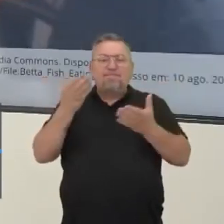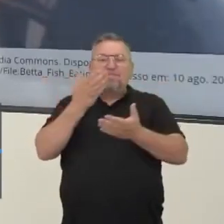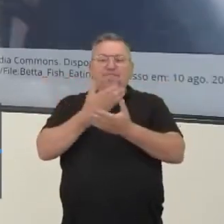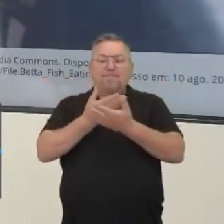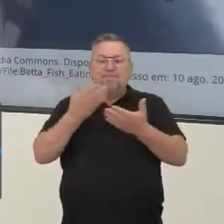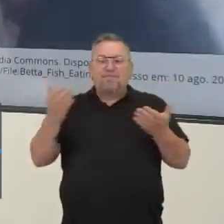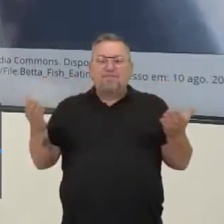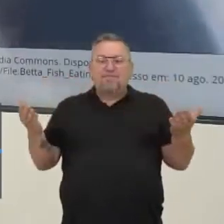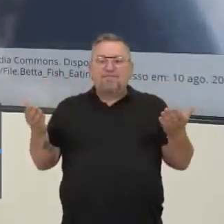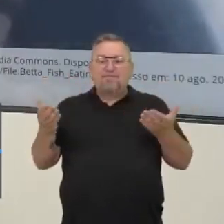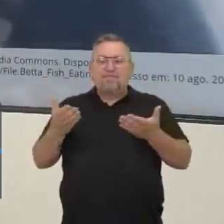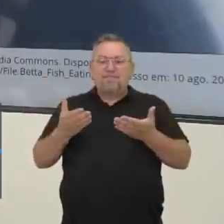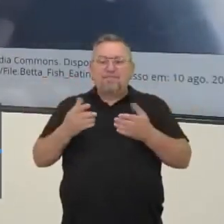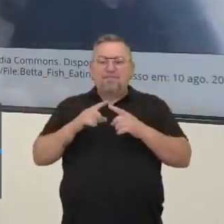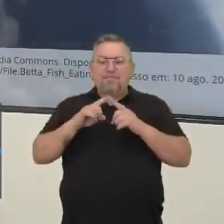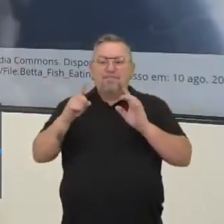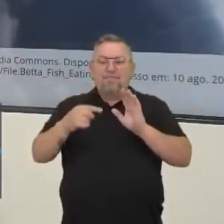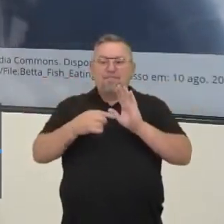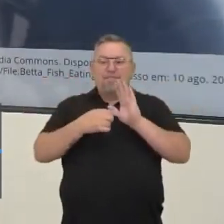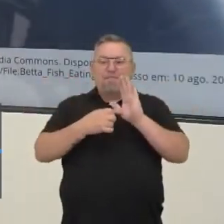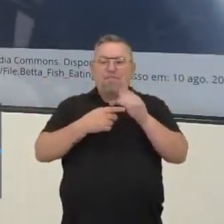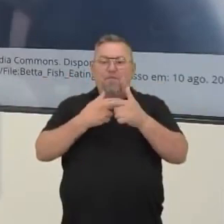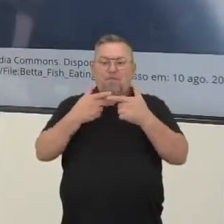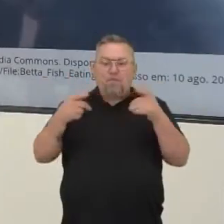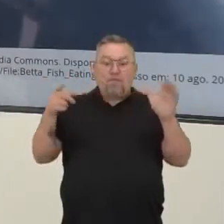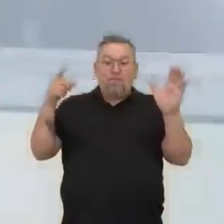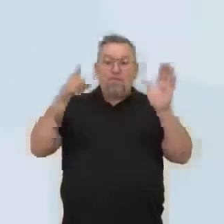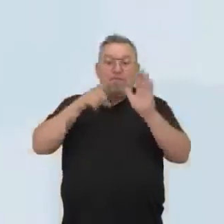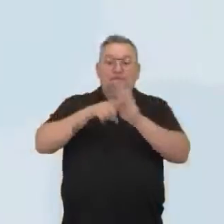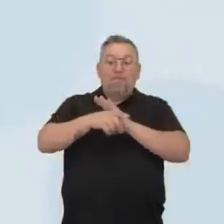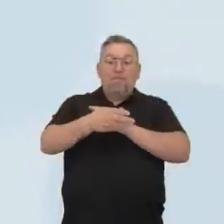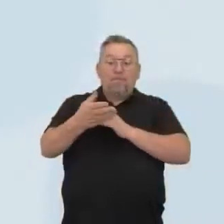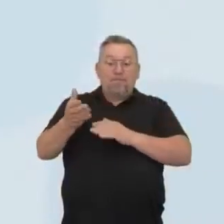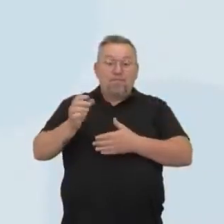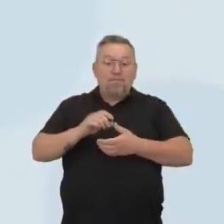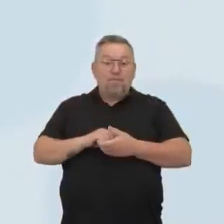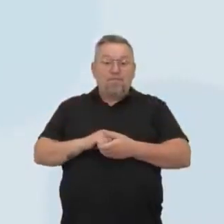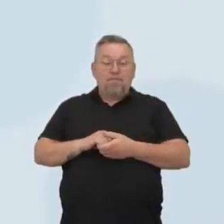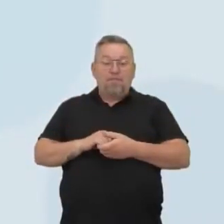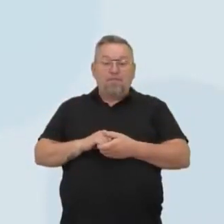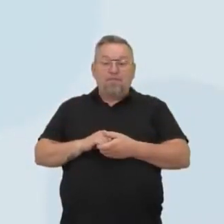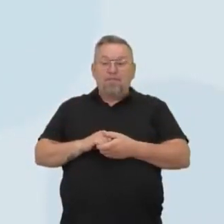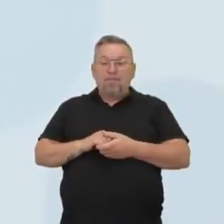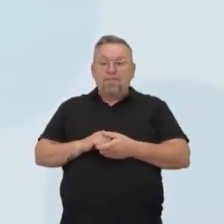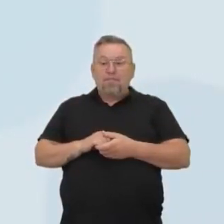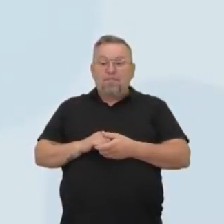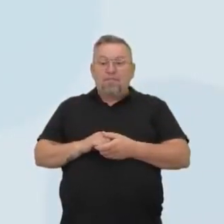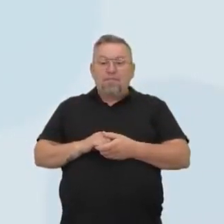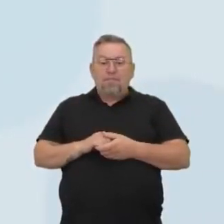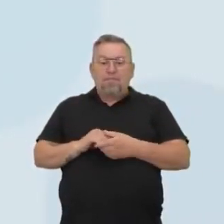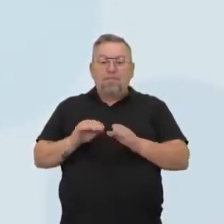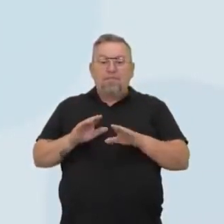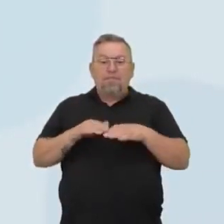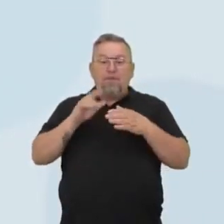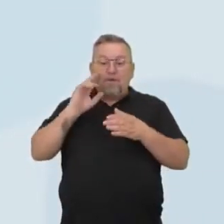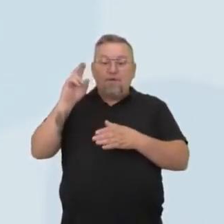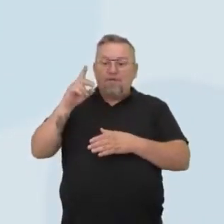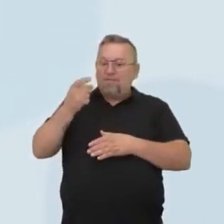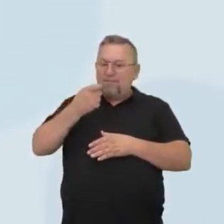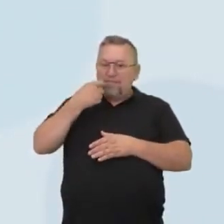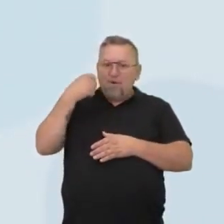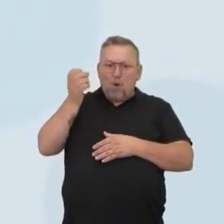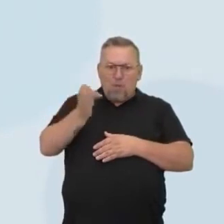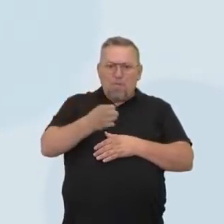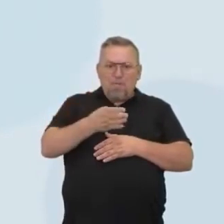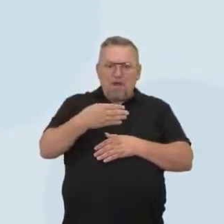hoje, tá? Então, primeiro eu já quero colocar uma questão para você aí, ó. Pensando aí na movimentação, ó, você está vendo um peixinho aí que está